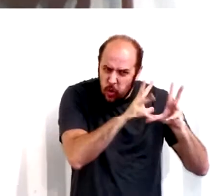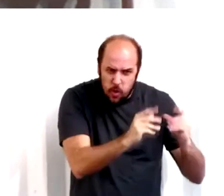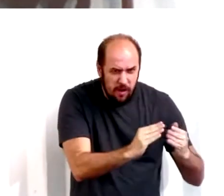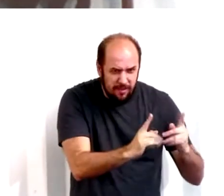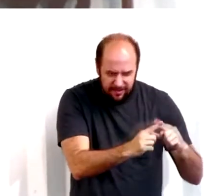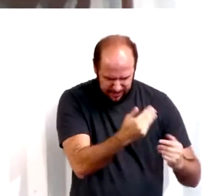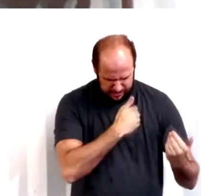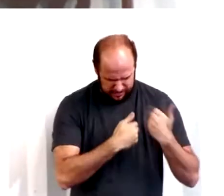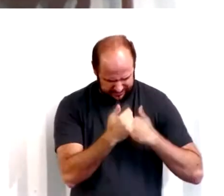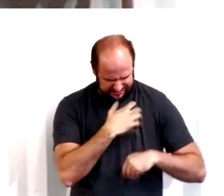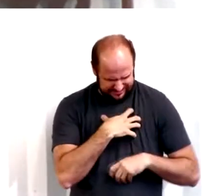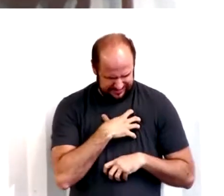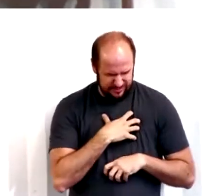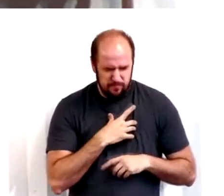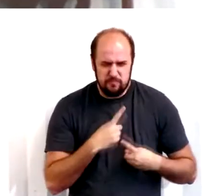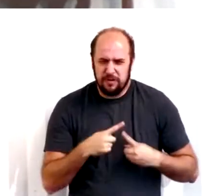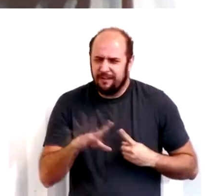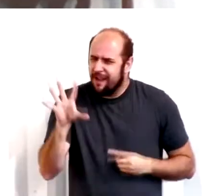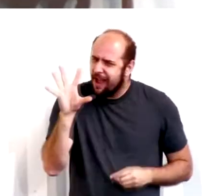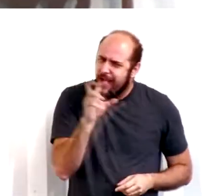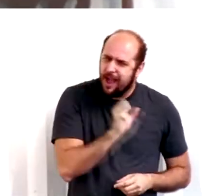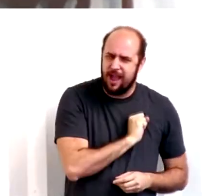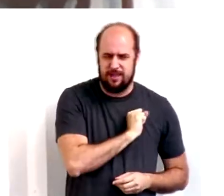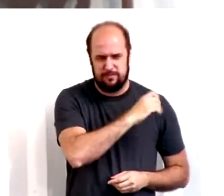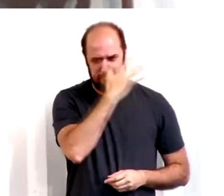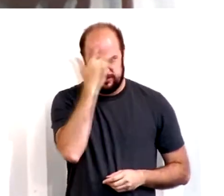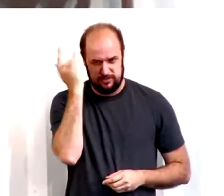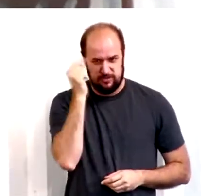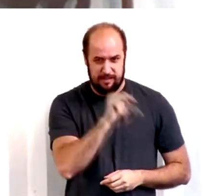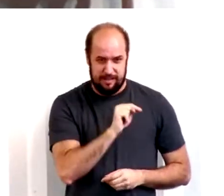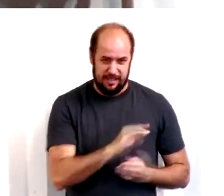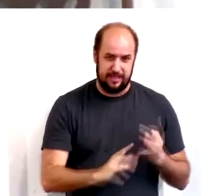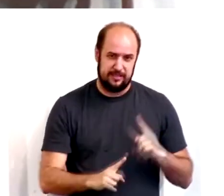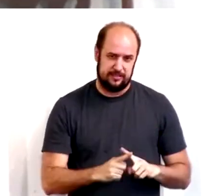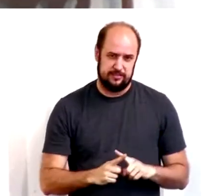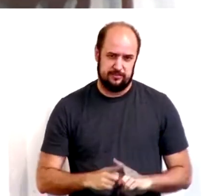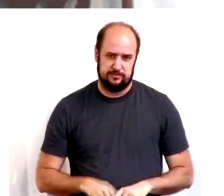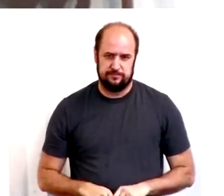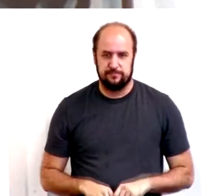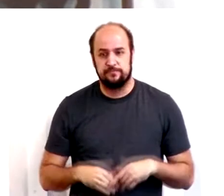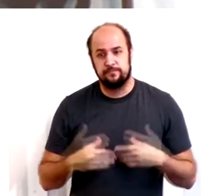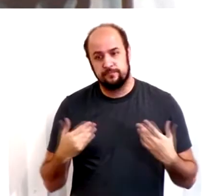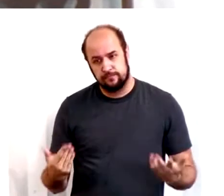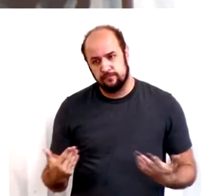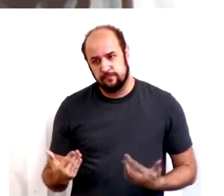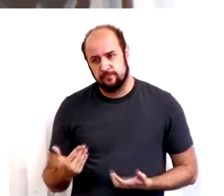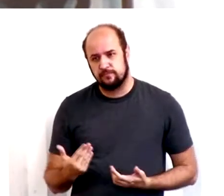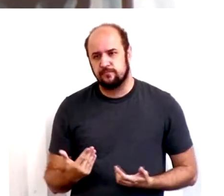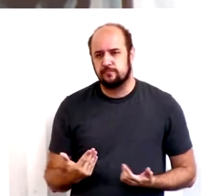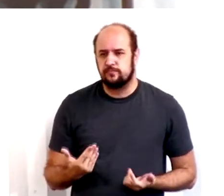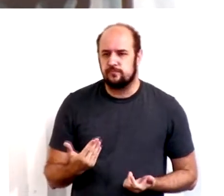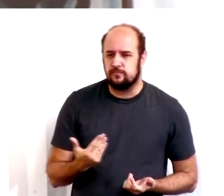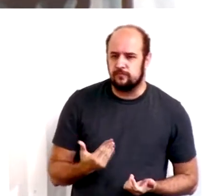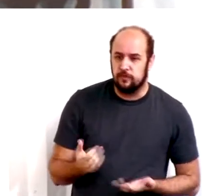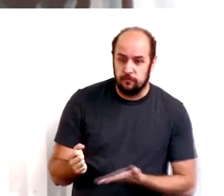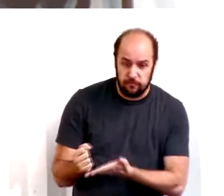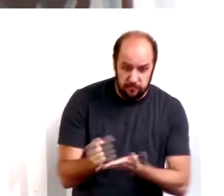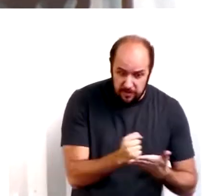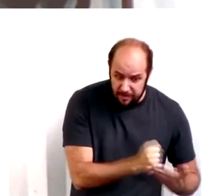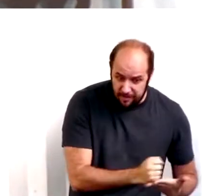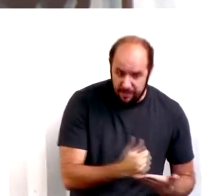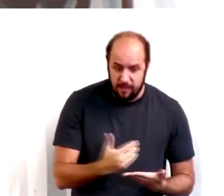esses irmãos eram queridos de Paulo. Afinal de contas, eles vieram num